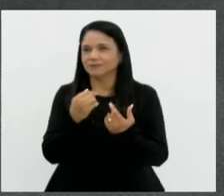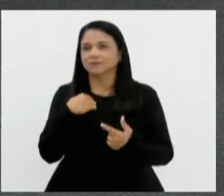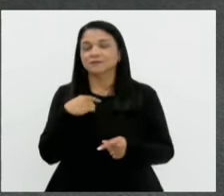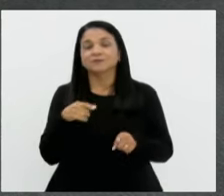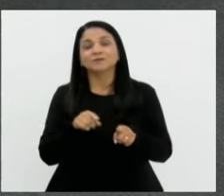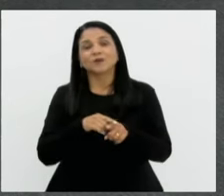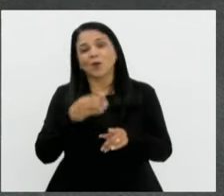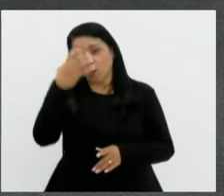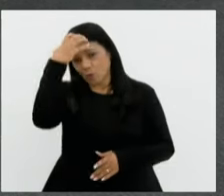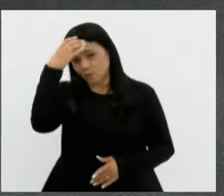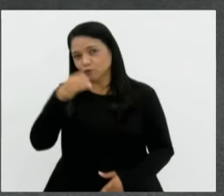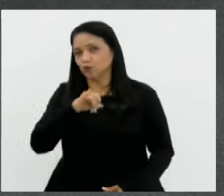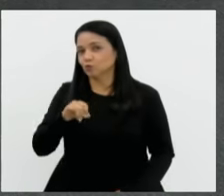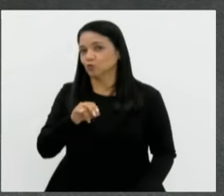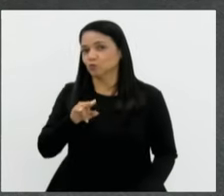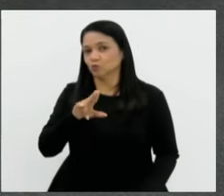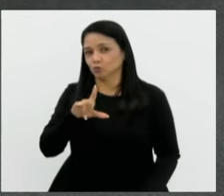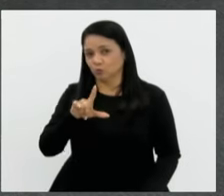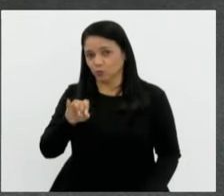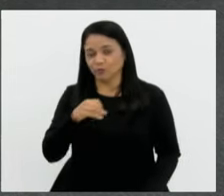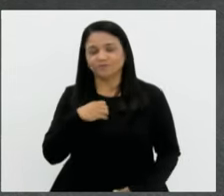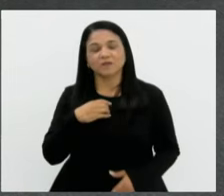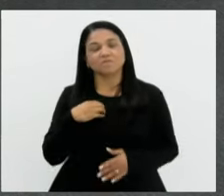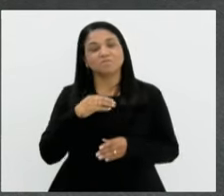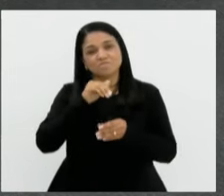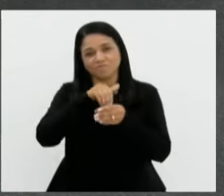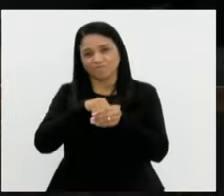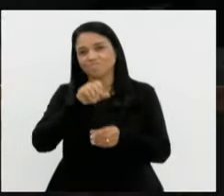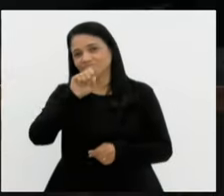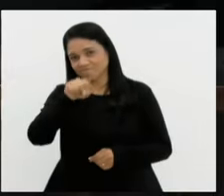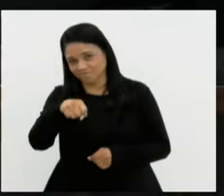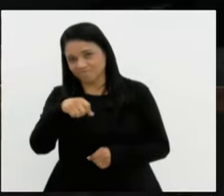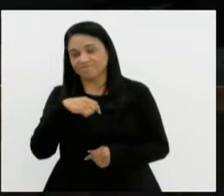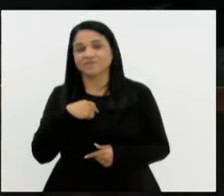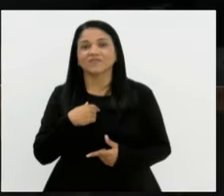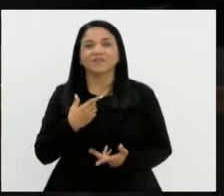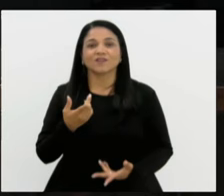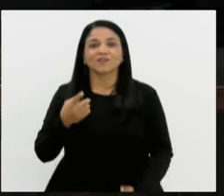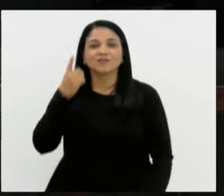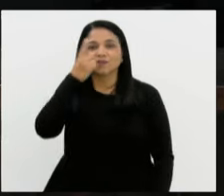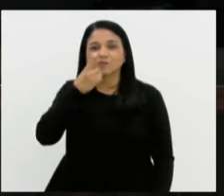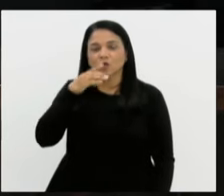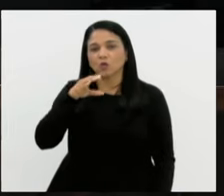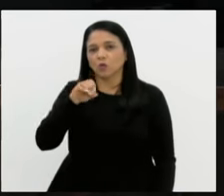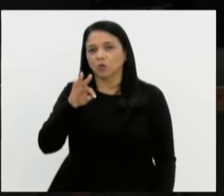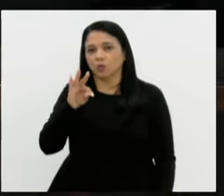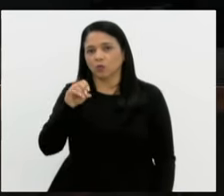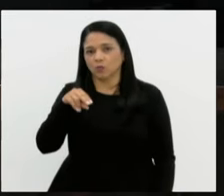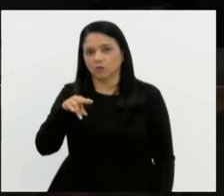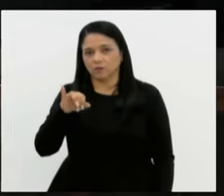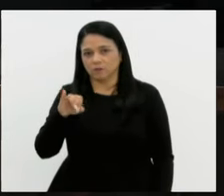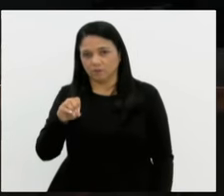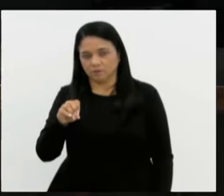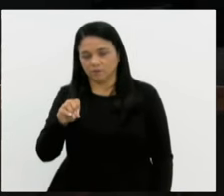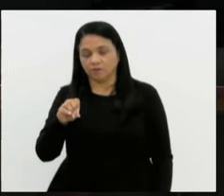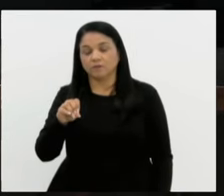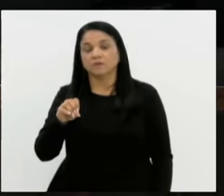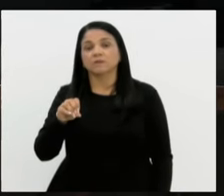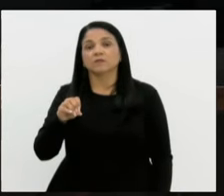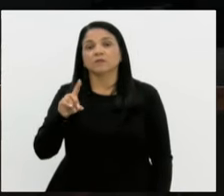Júlio. Meu voto é sim, presidente. Obrigado. Deputado Otoni de Paula Pai.